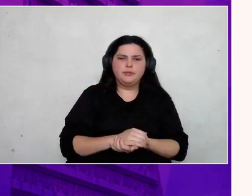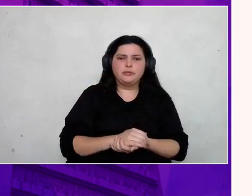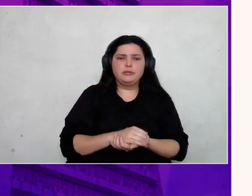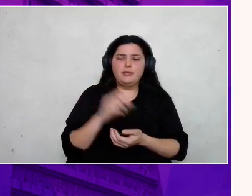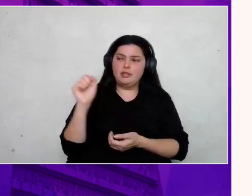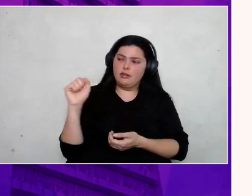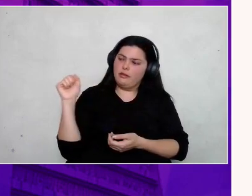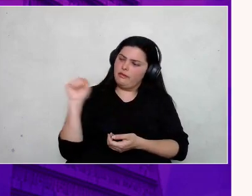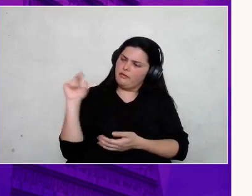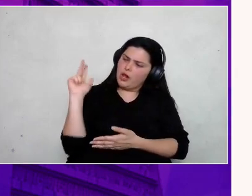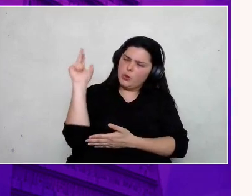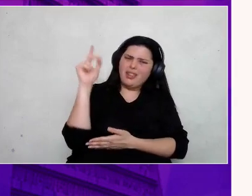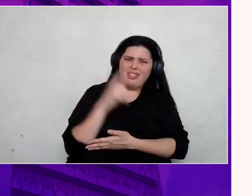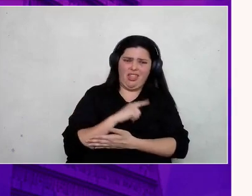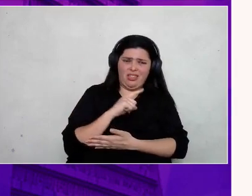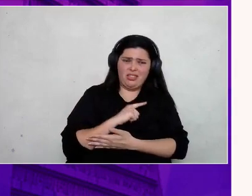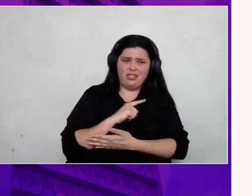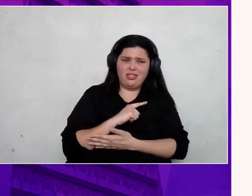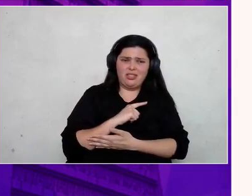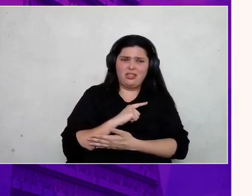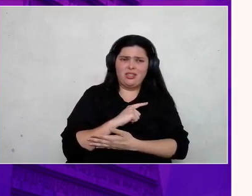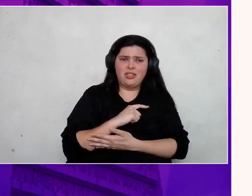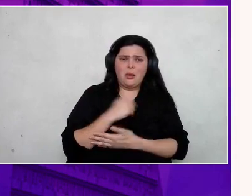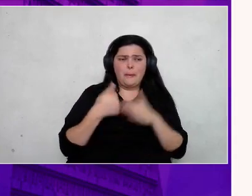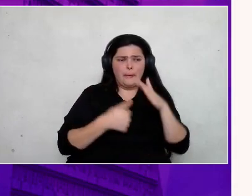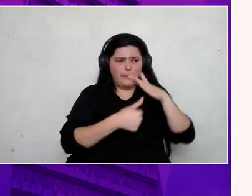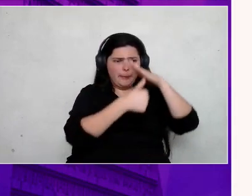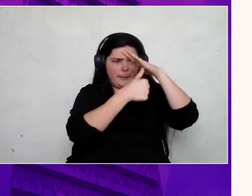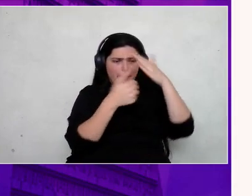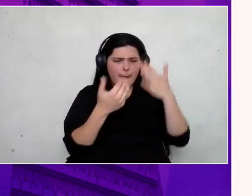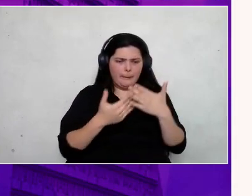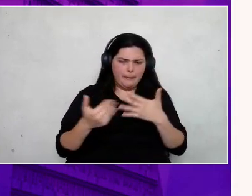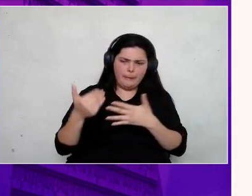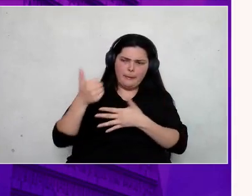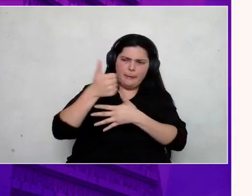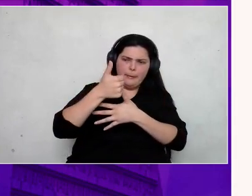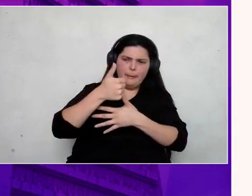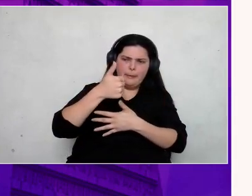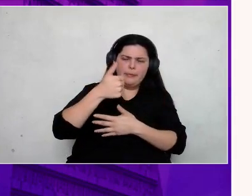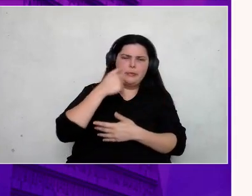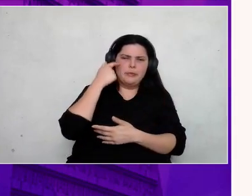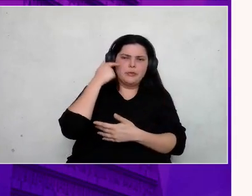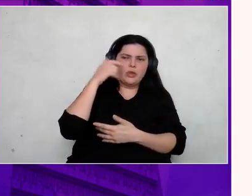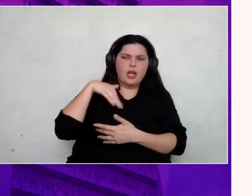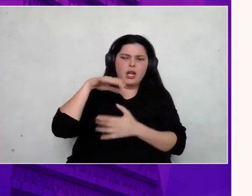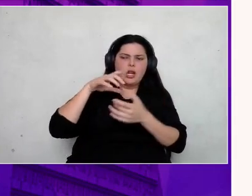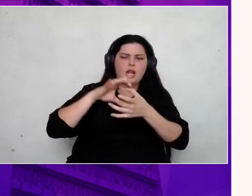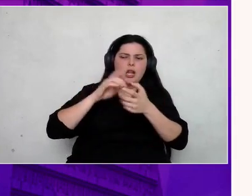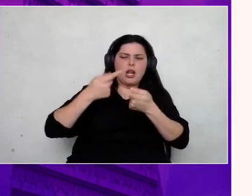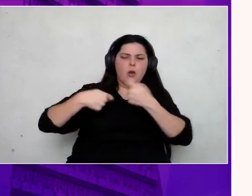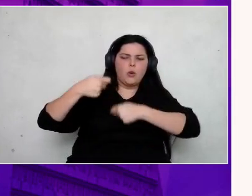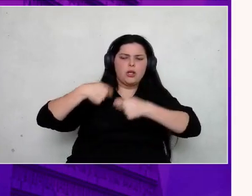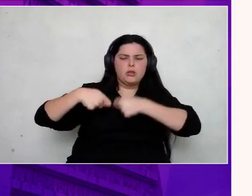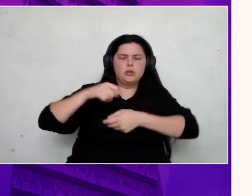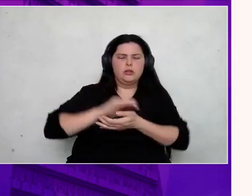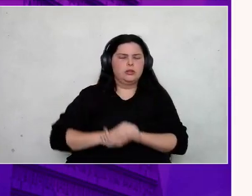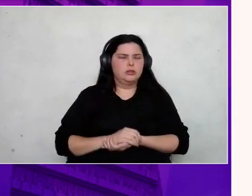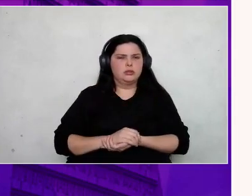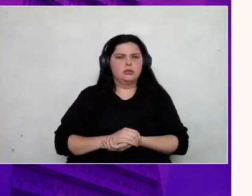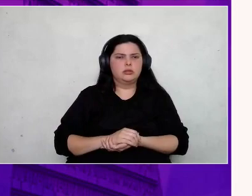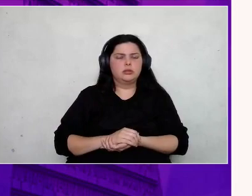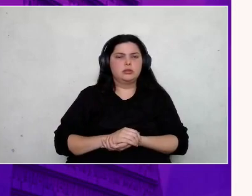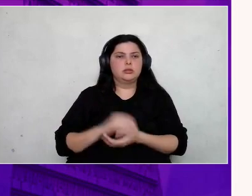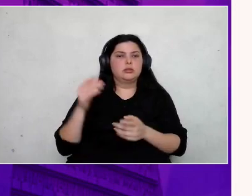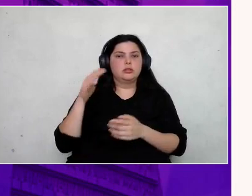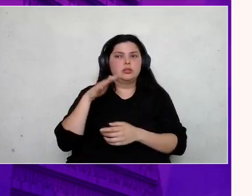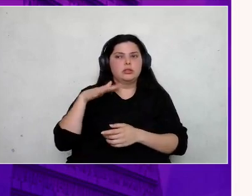uma decisão que ela tem alta prioridade? Pensando no contexto de negócio, quando a gente olha pelo prisma da arquitetura,